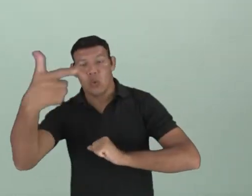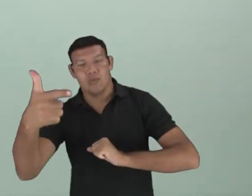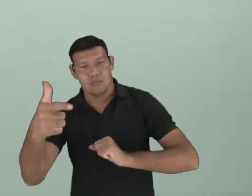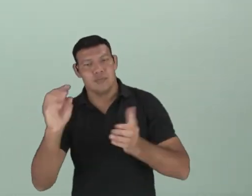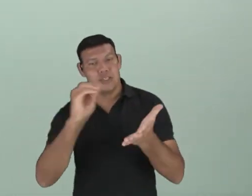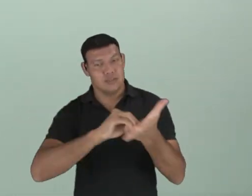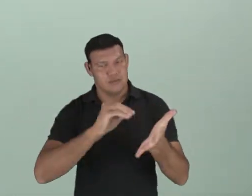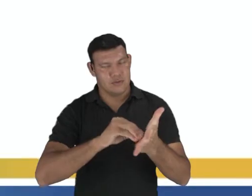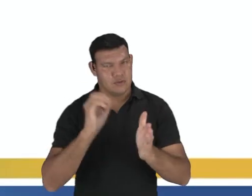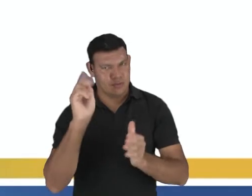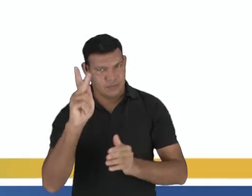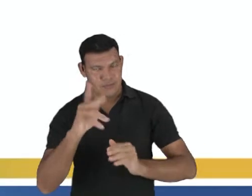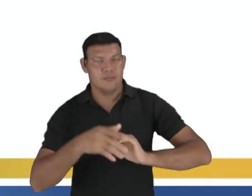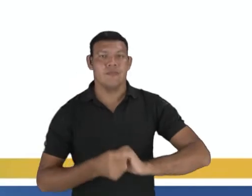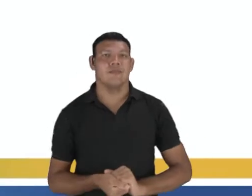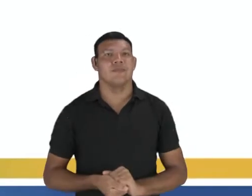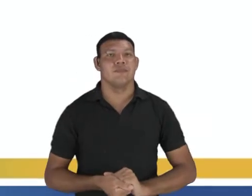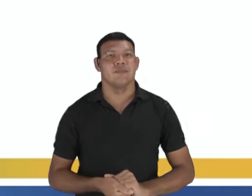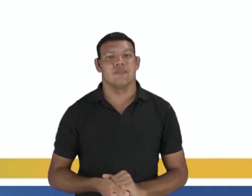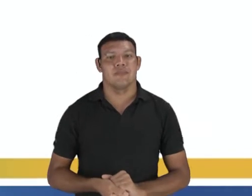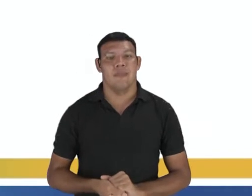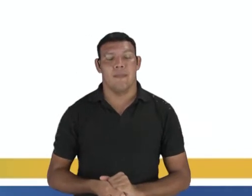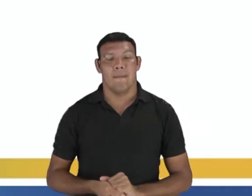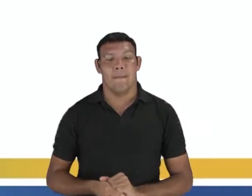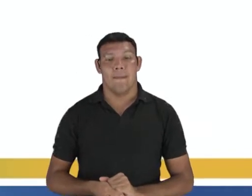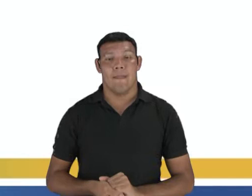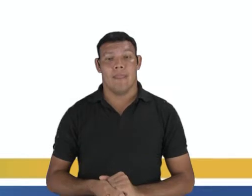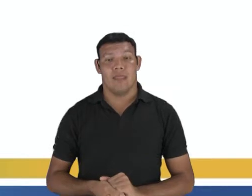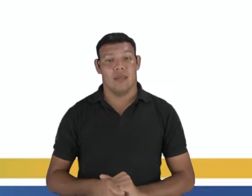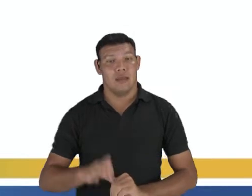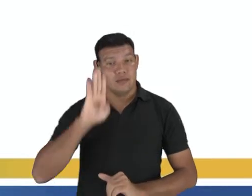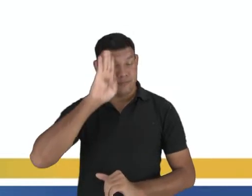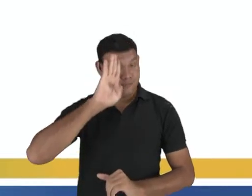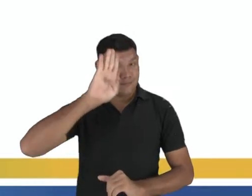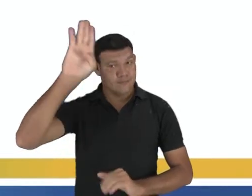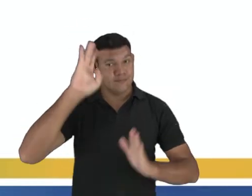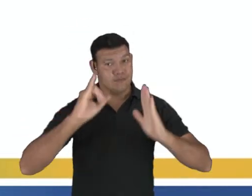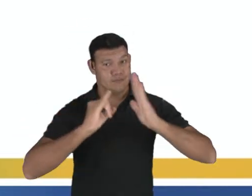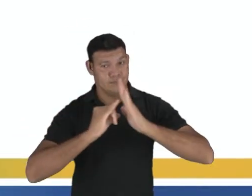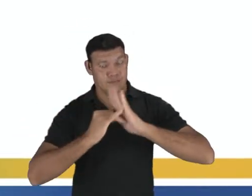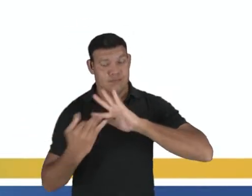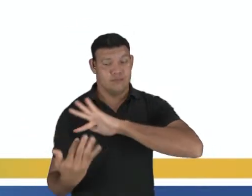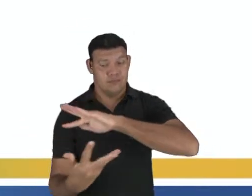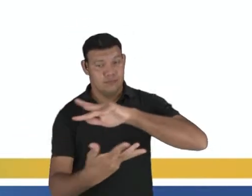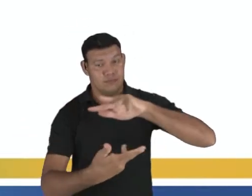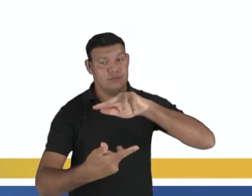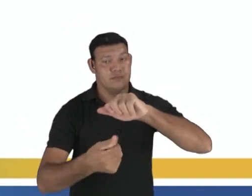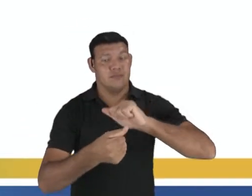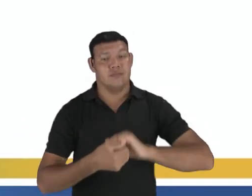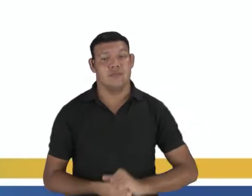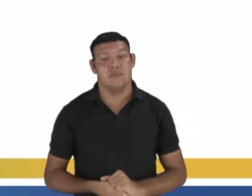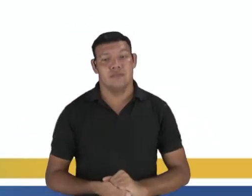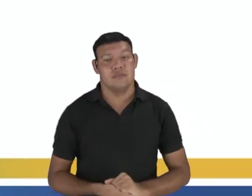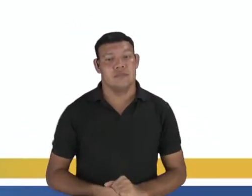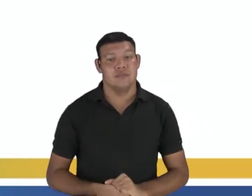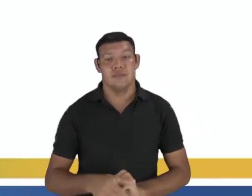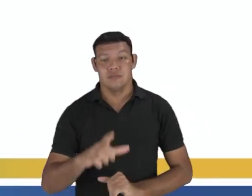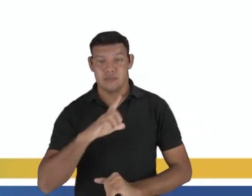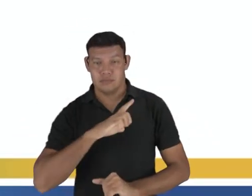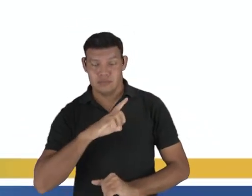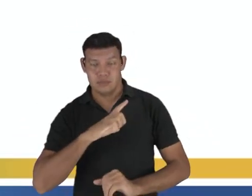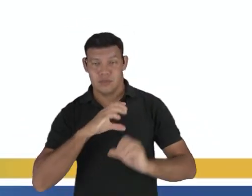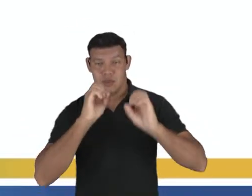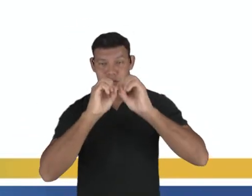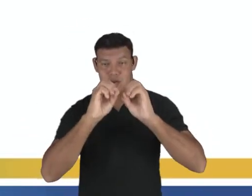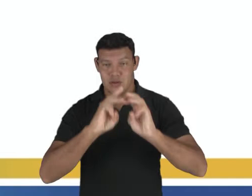tá? Então vamos lá. Algumas das mais importantes organizações internacionais. A gente vai ter aí